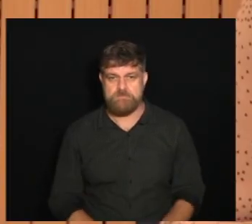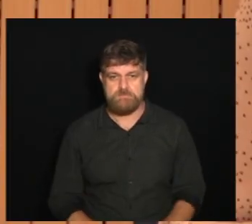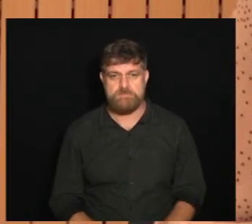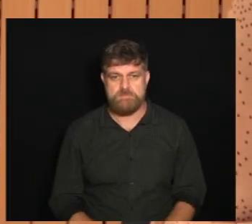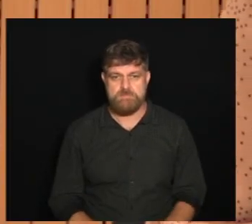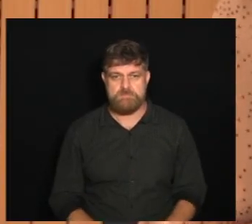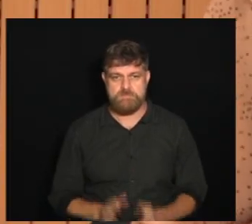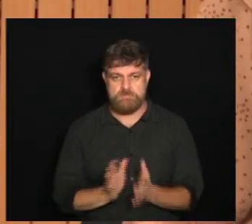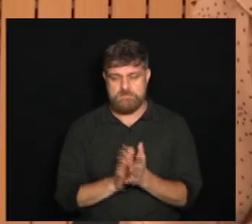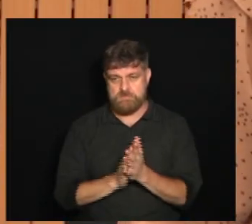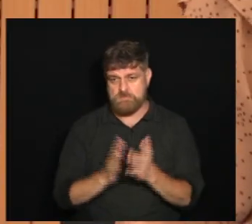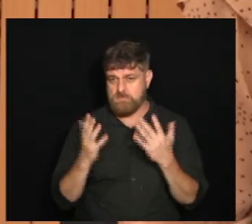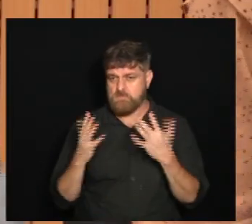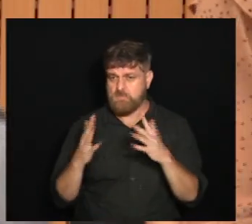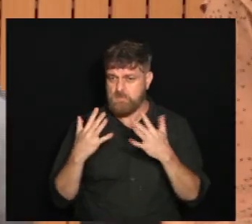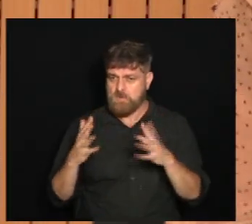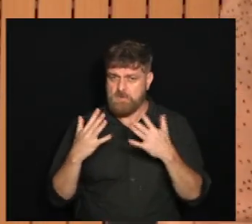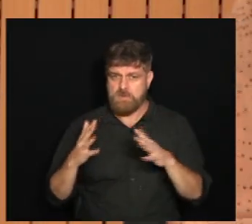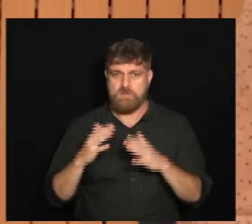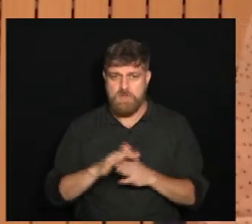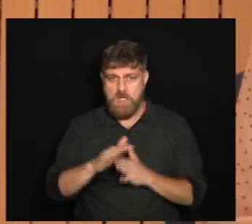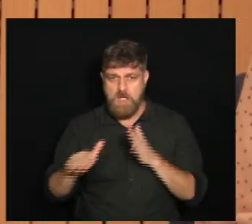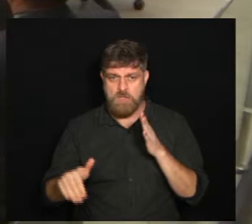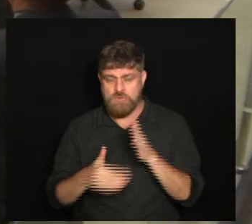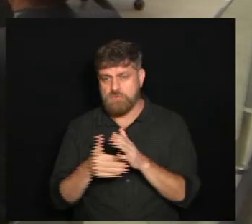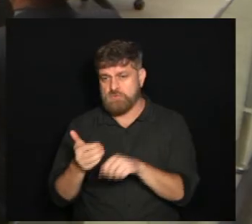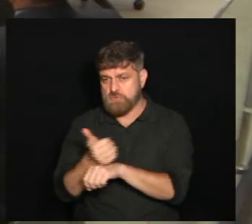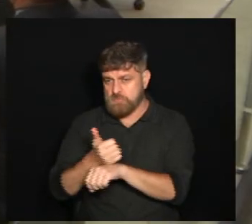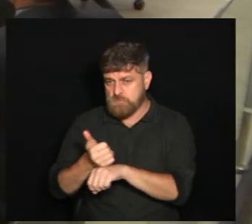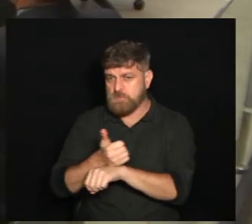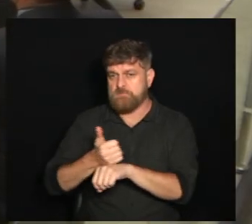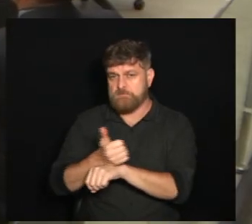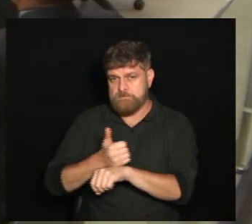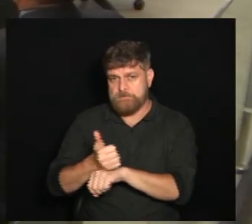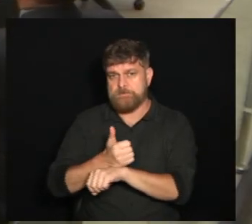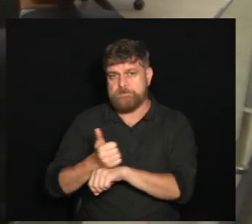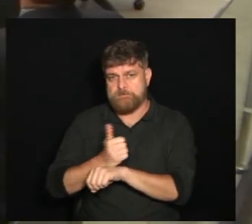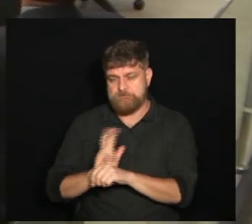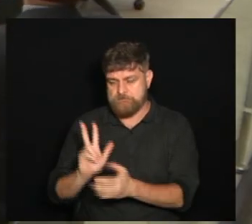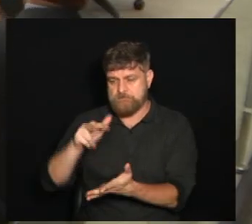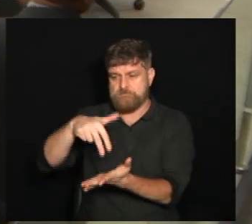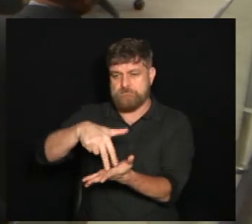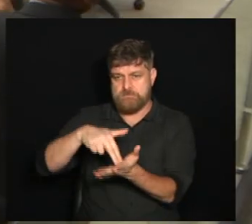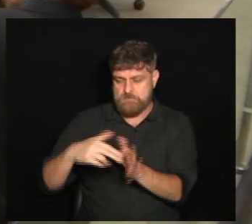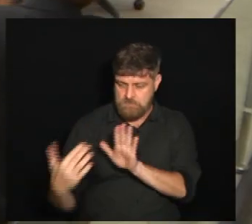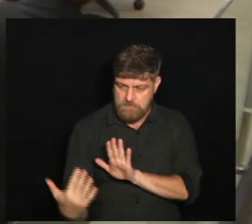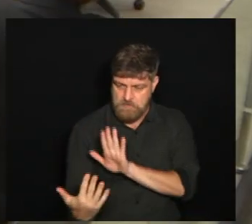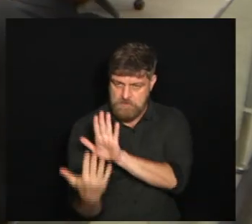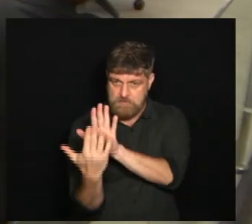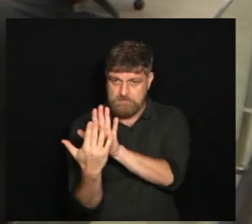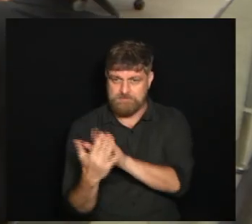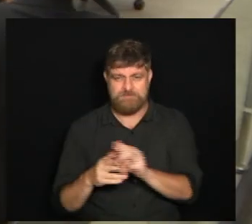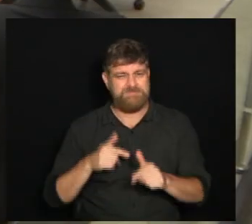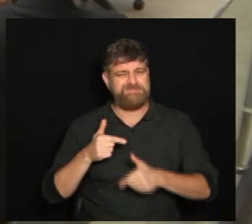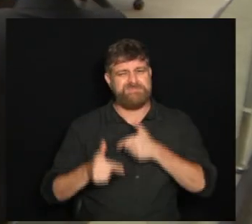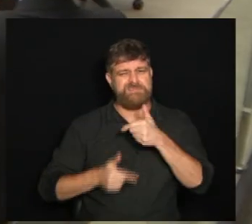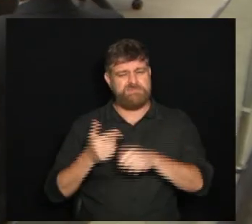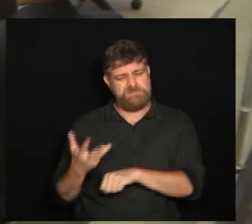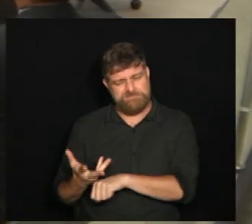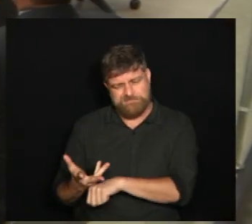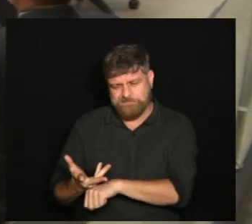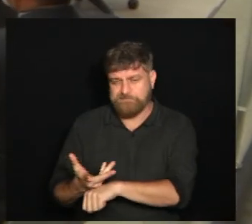de palmas, então, reconhecemos o trabalho de todos aqueles que estão à frente desse belíssimo trabalho, que é